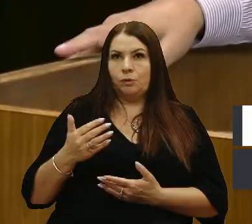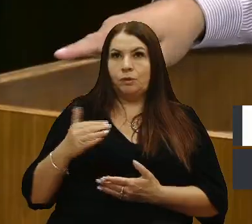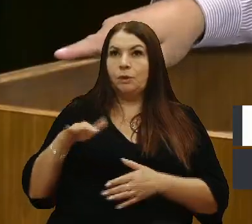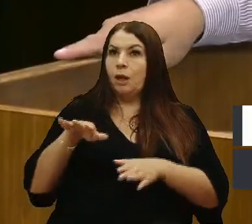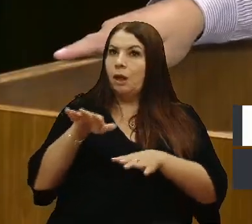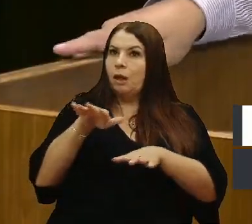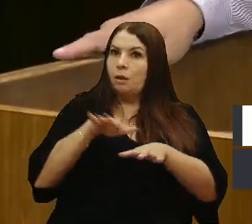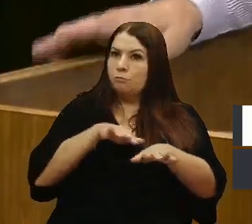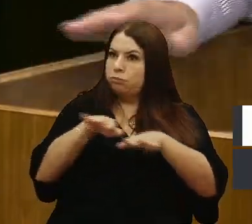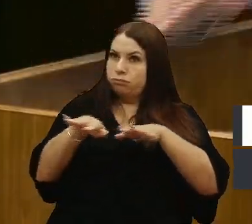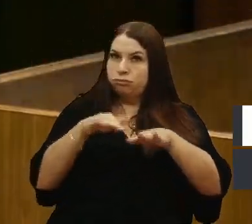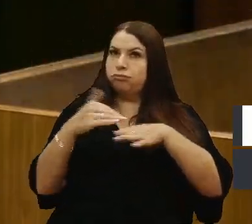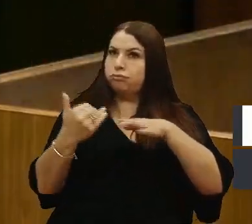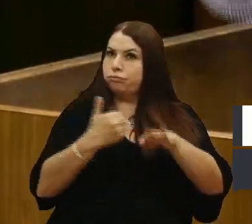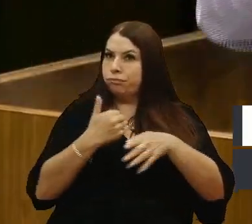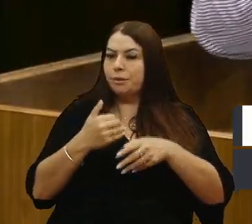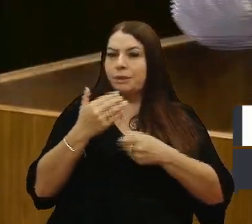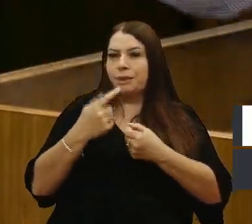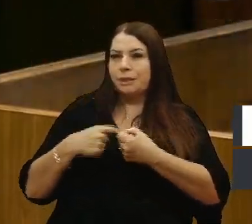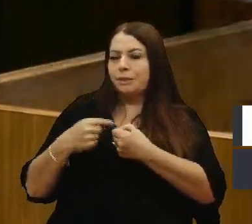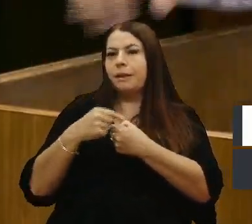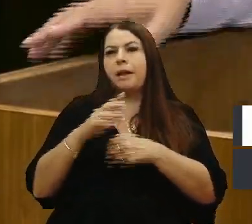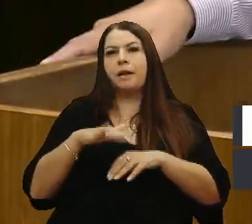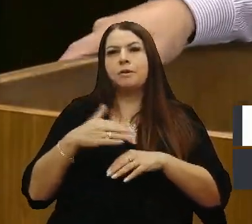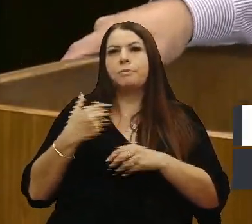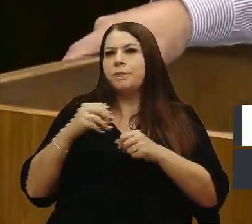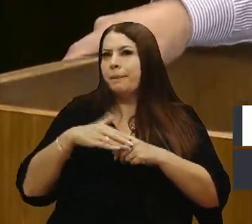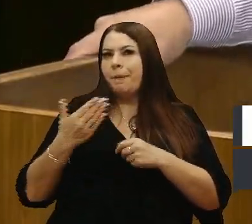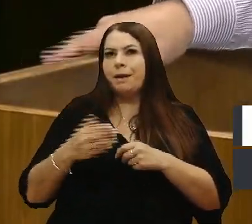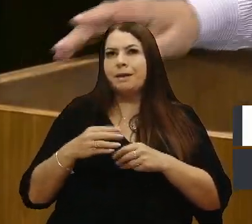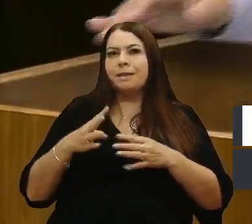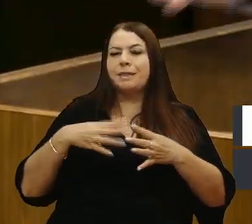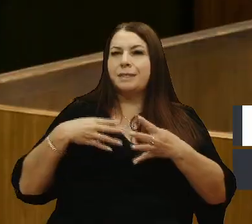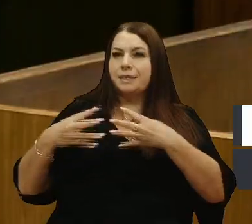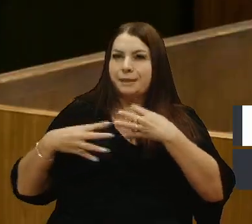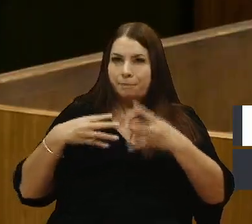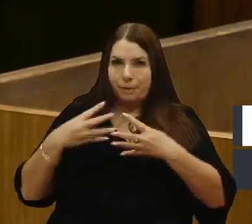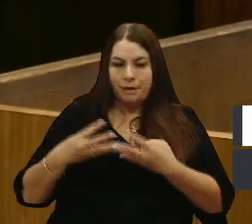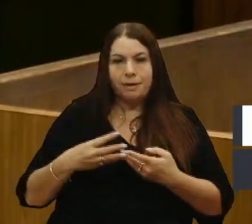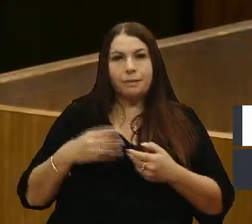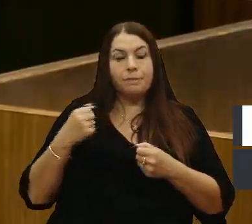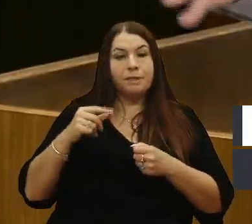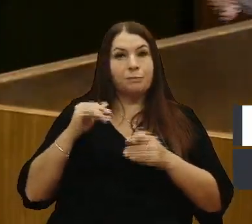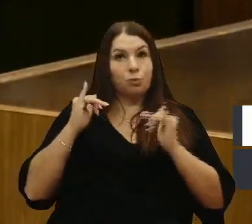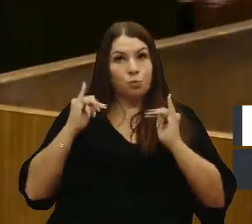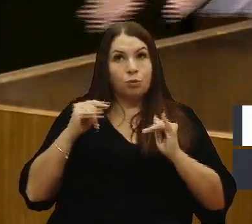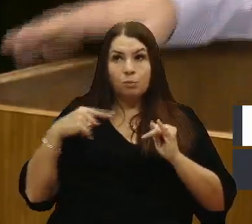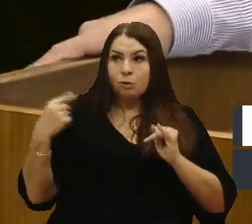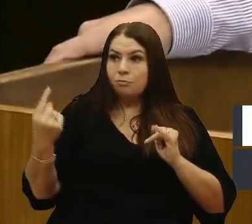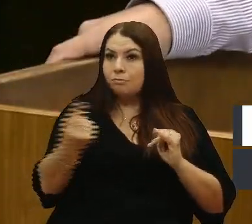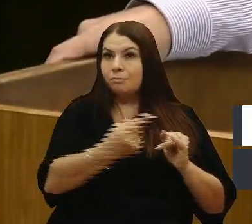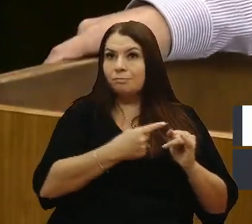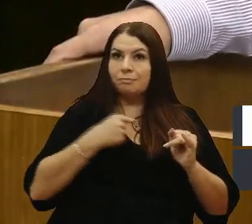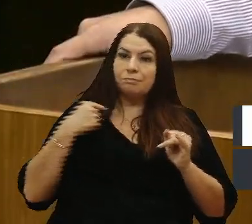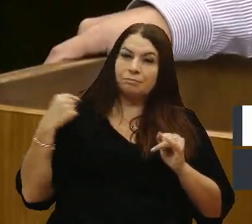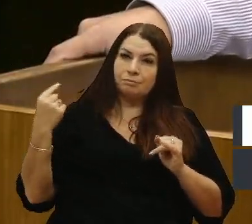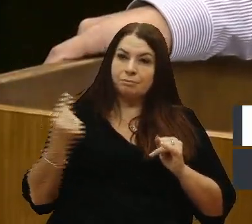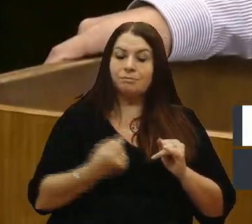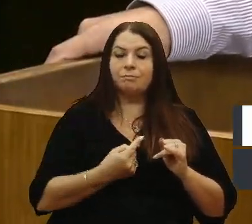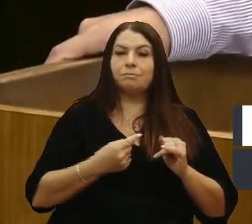trânsito da nossa cidade, precisamos de mais EPIs, precisamos que os ônibus circulem para